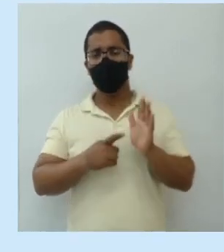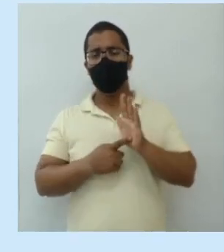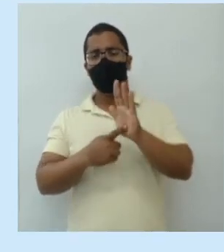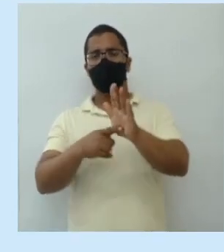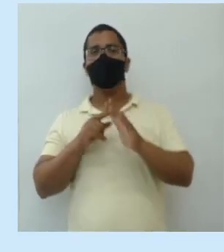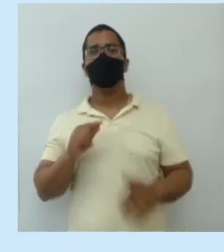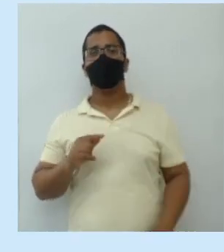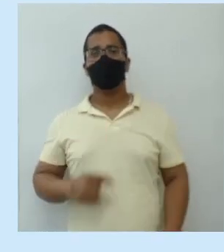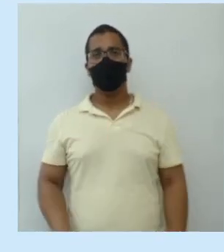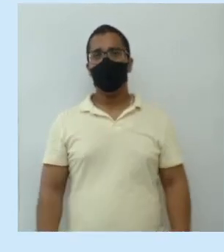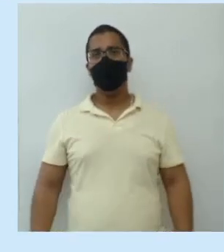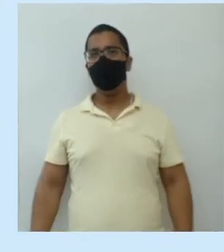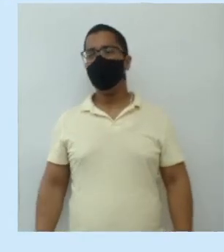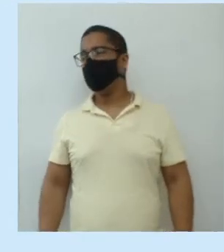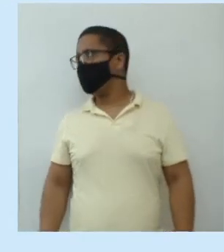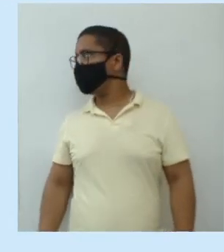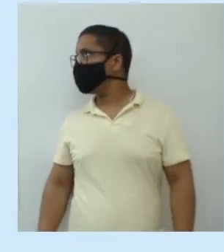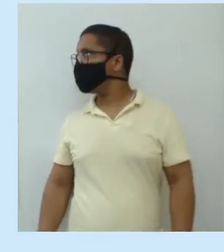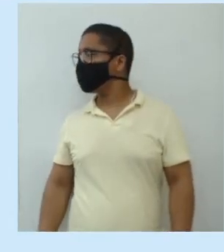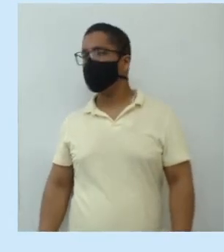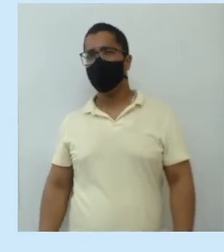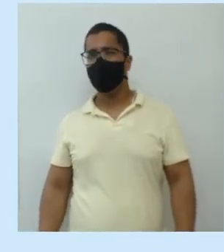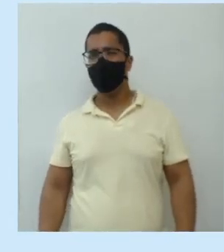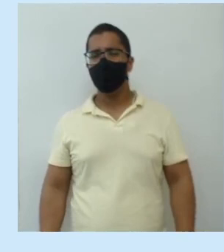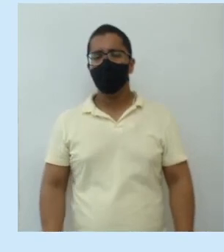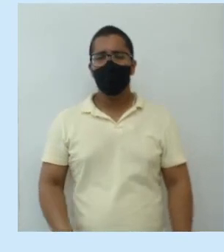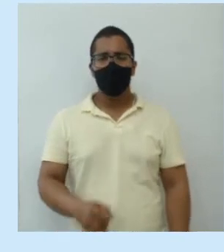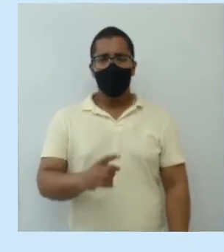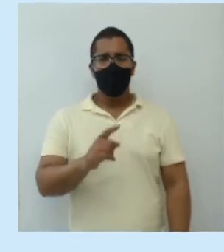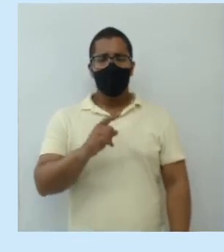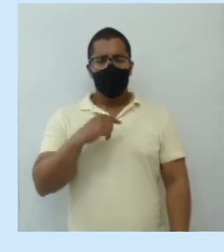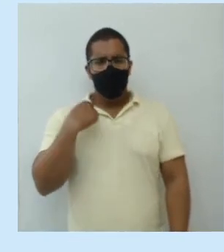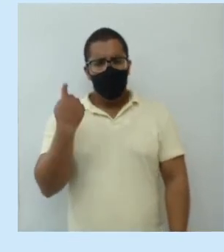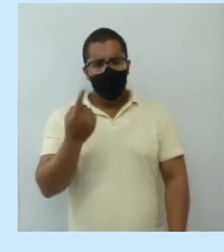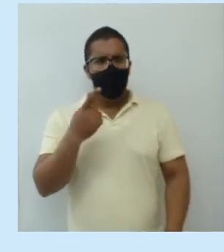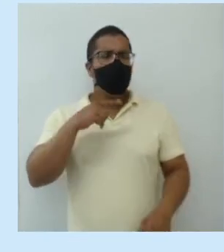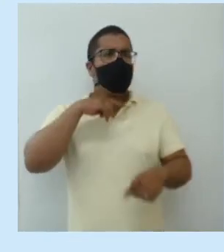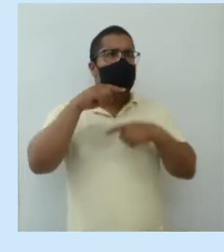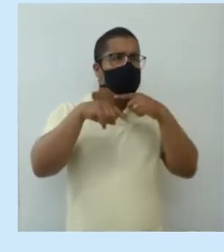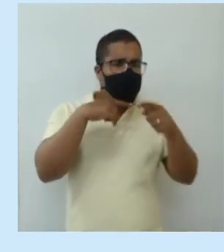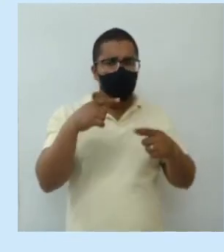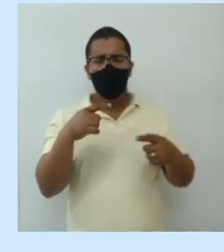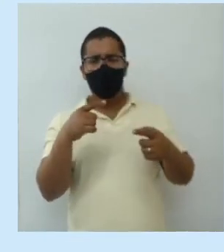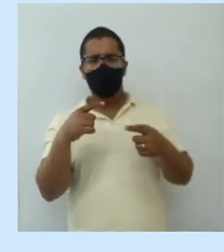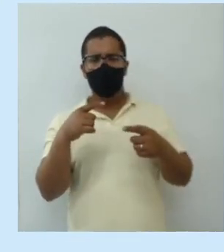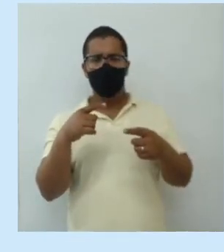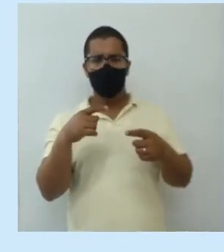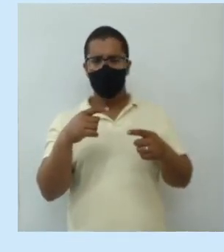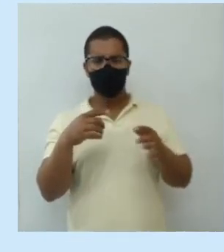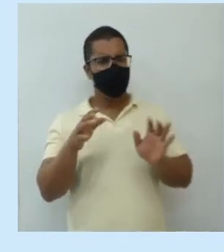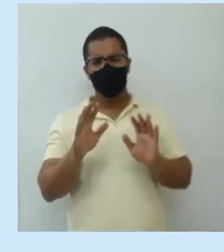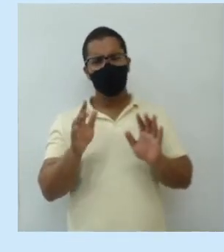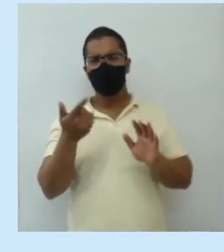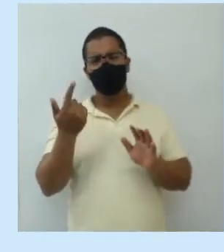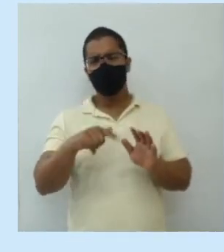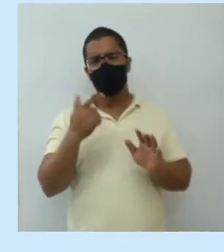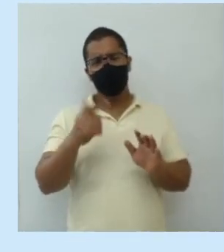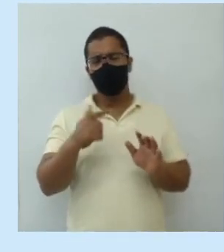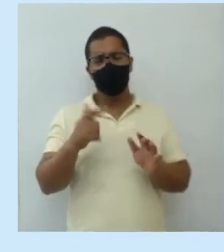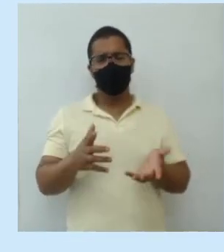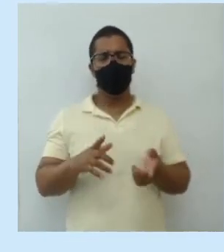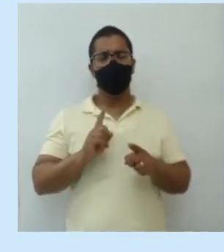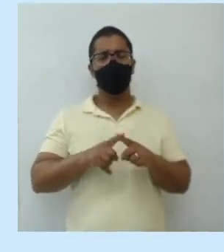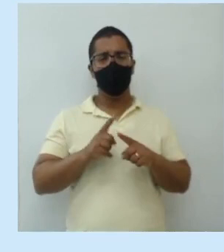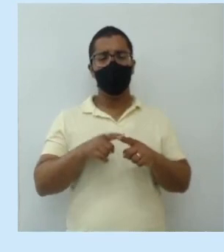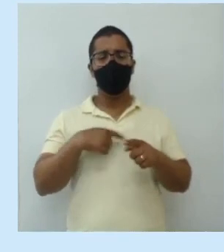o seguinte texto. Não nos resta a menor dúvida de que a principal contribuição dos